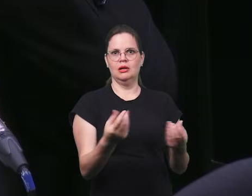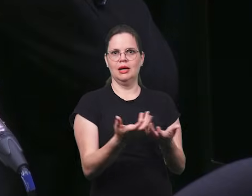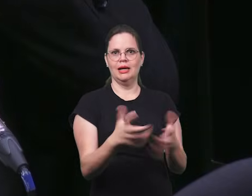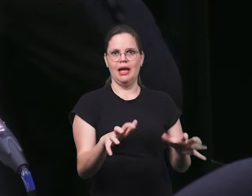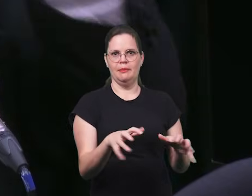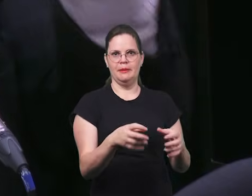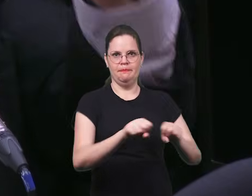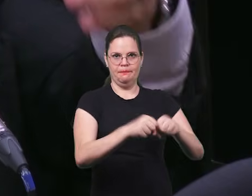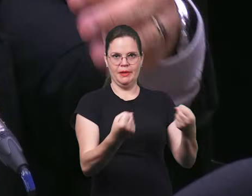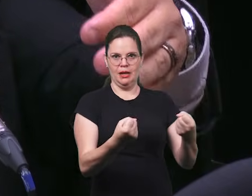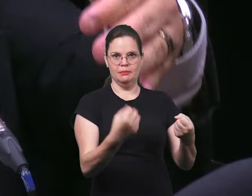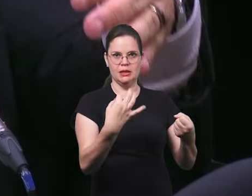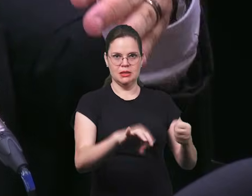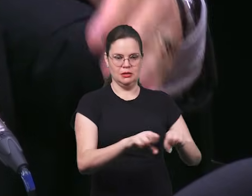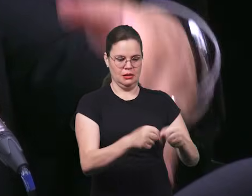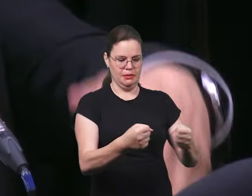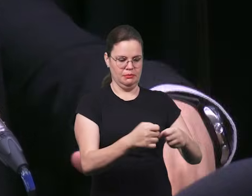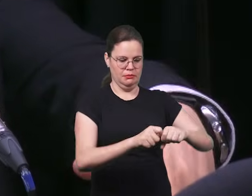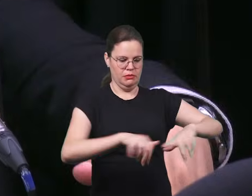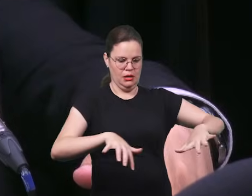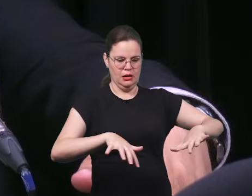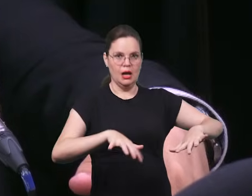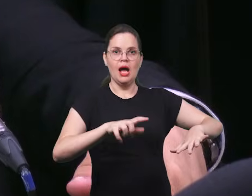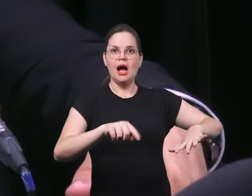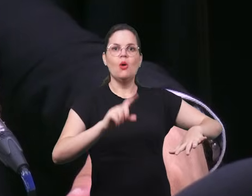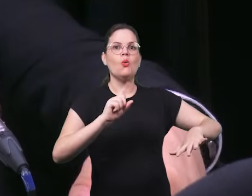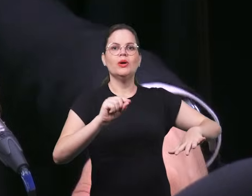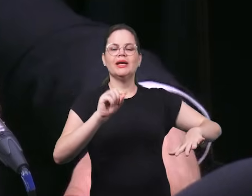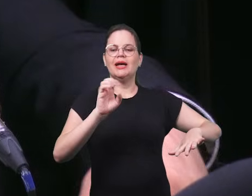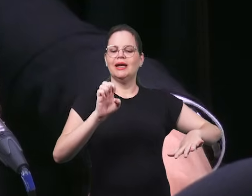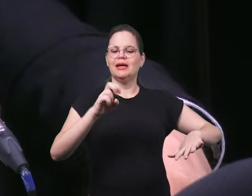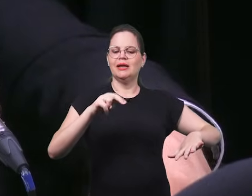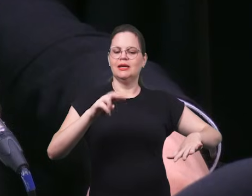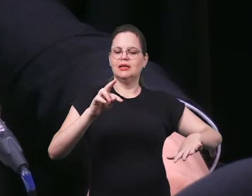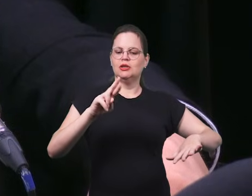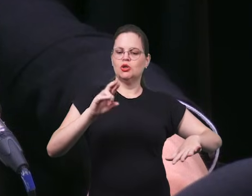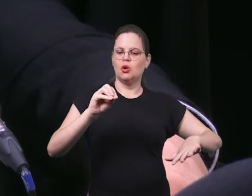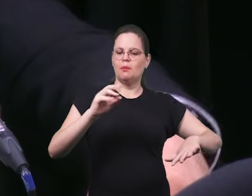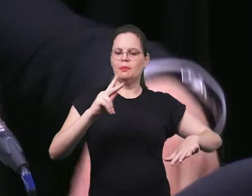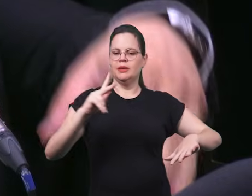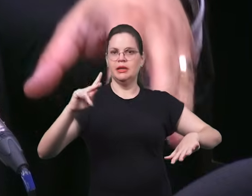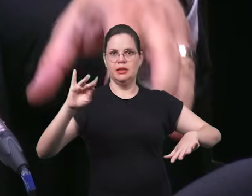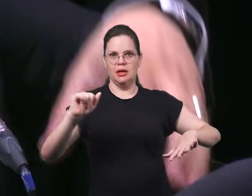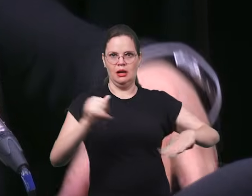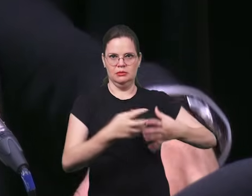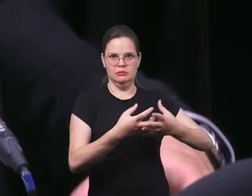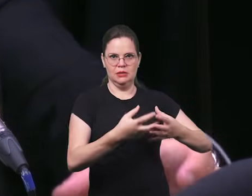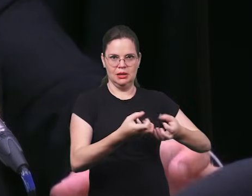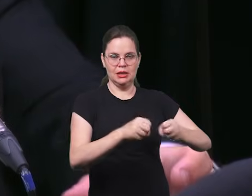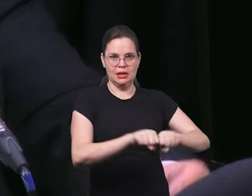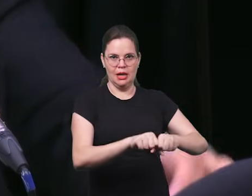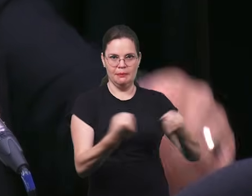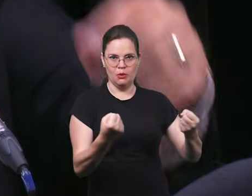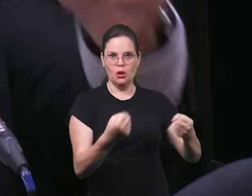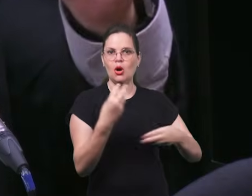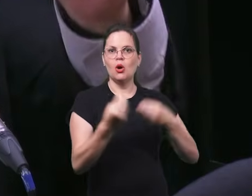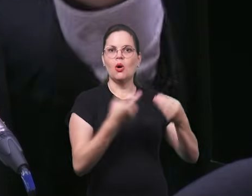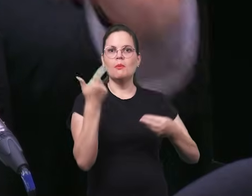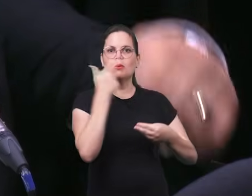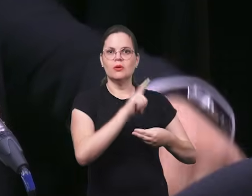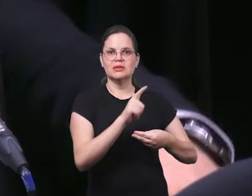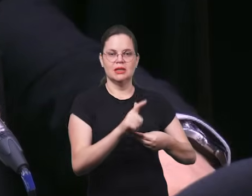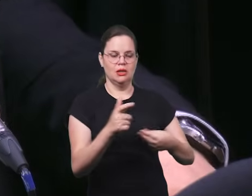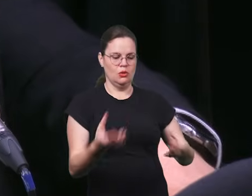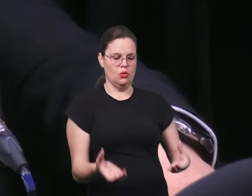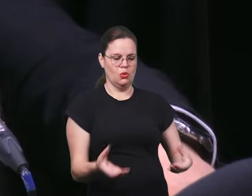que tem um problema. A energia que foi dissipada ali não retorna mais. Para eu fazer esse copo se regenerar, o copo não